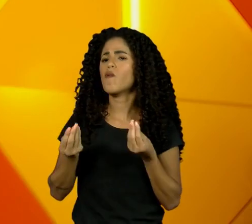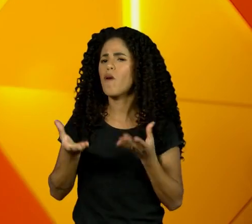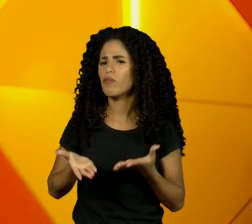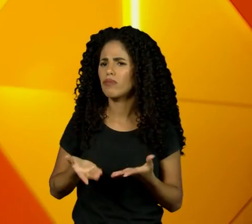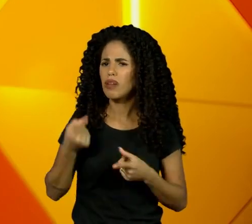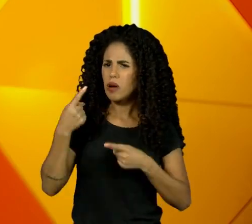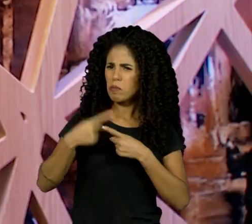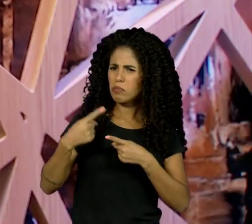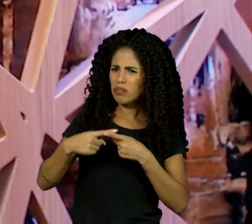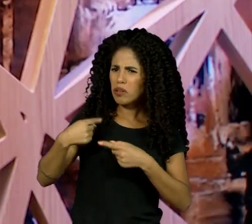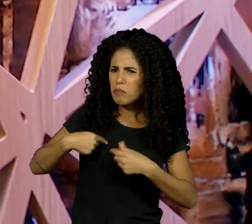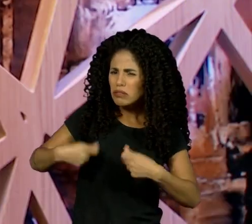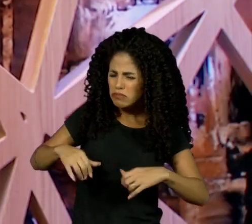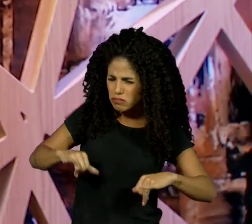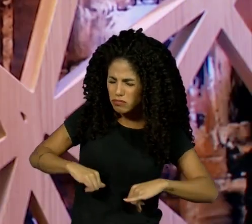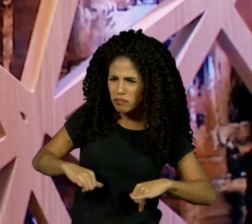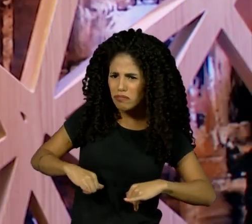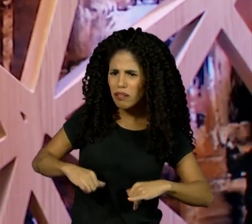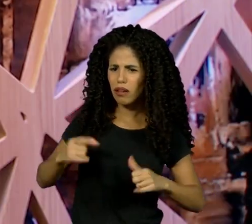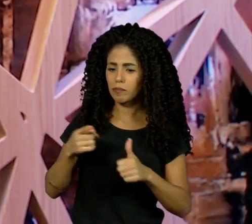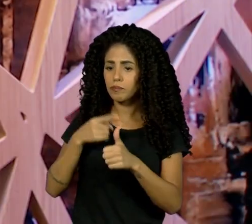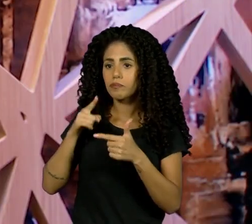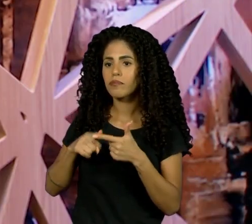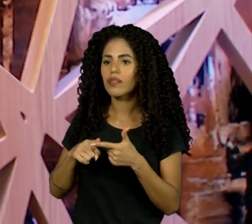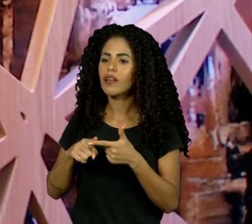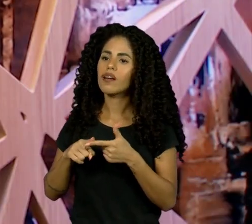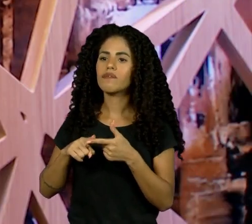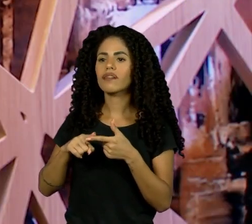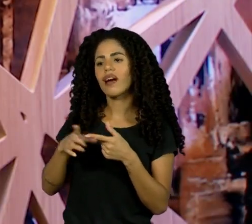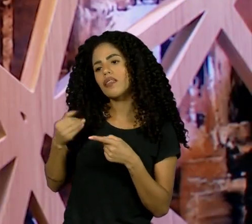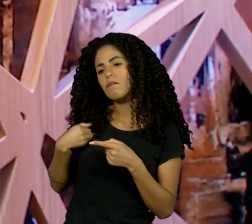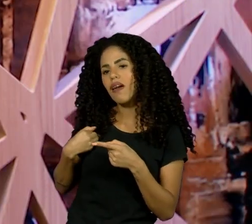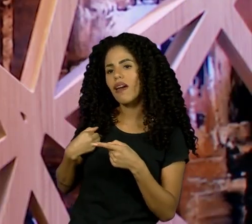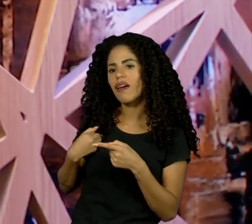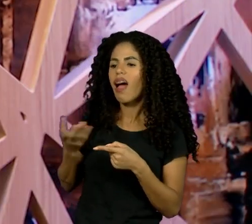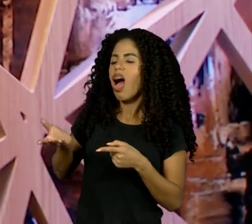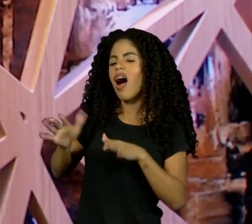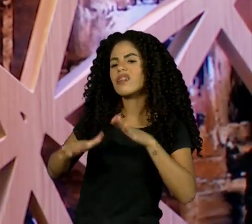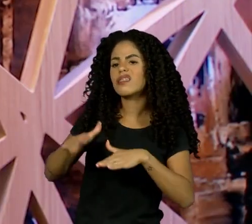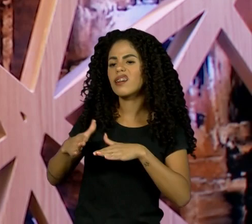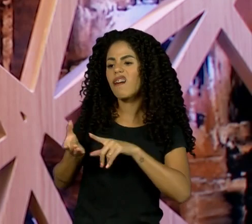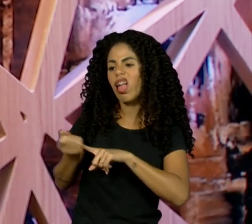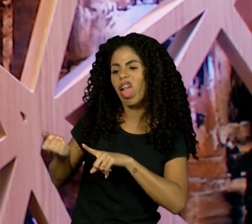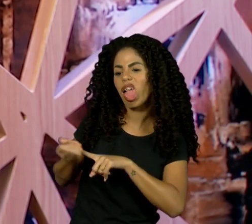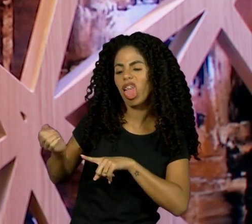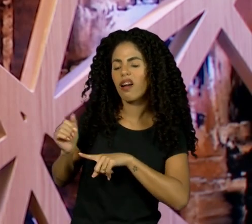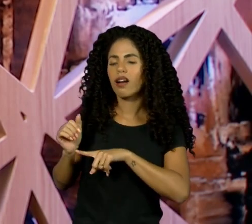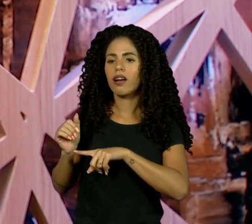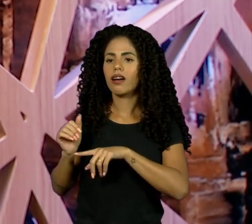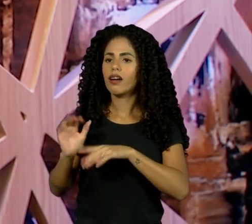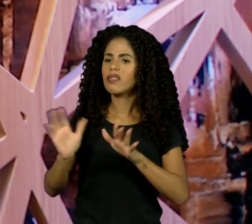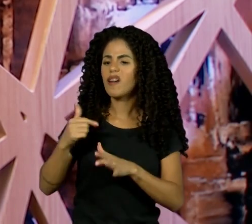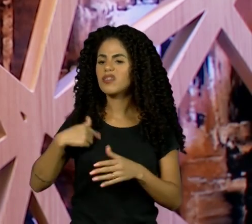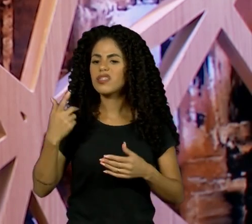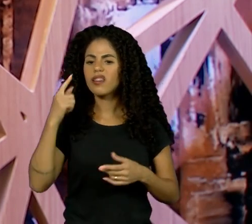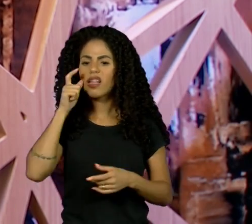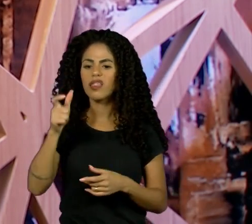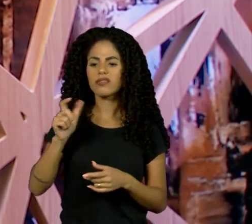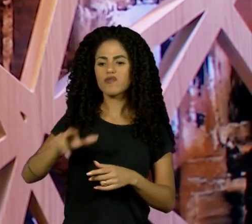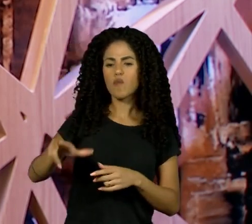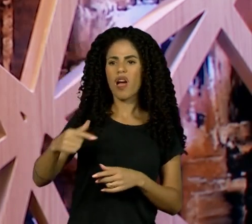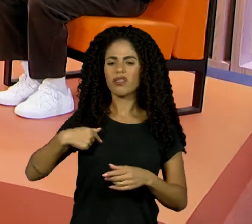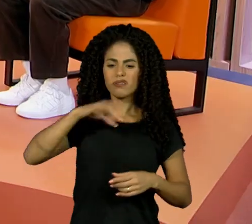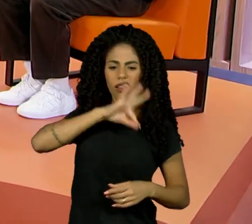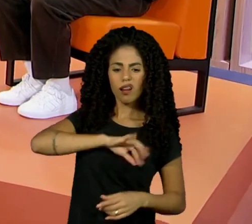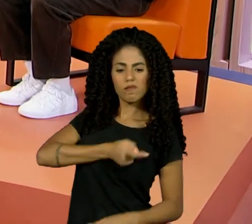eu preciso passar por isso de puxar saco de aceitar algum trabalho que não é tão interessante, que não está me pagando